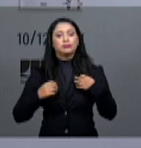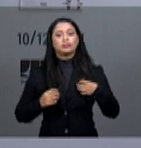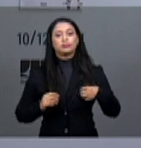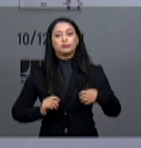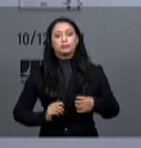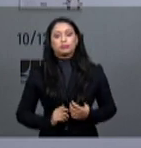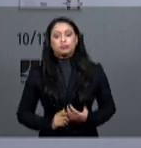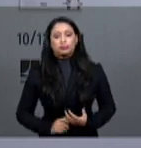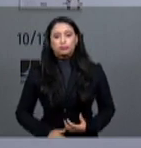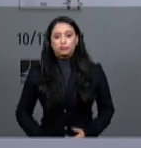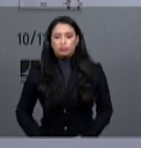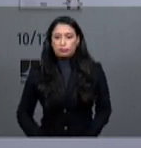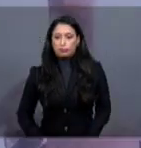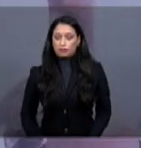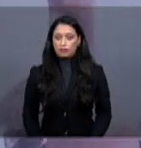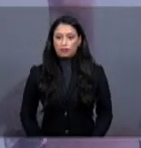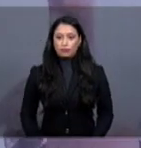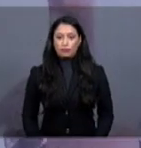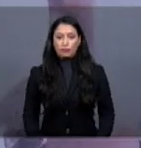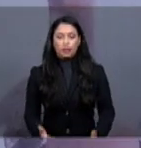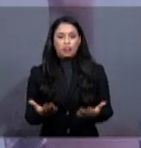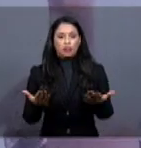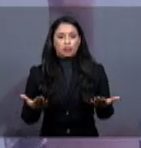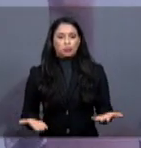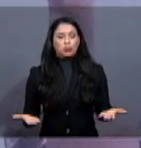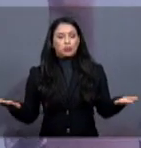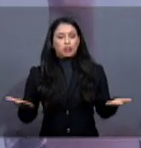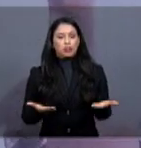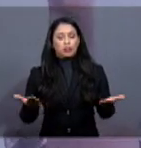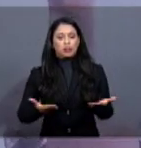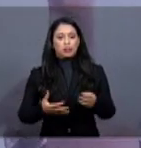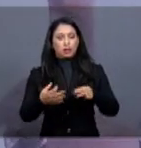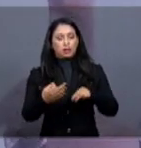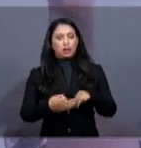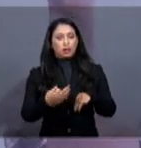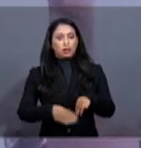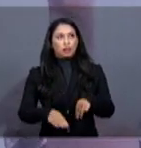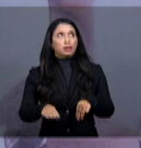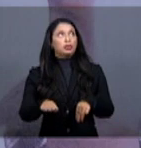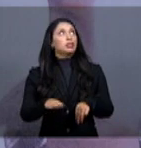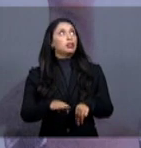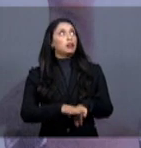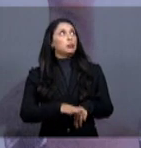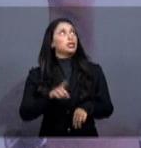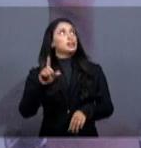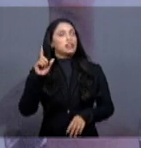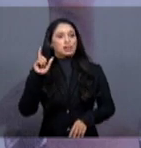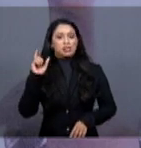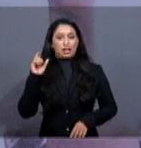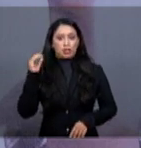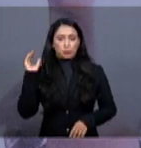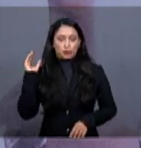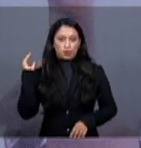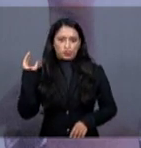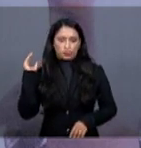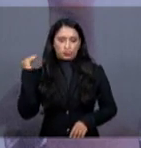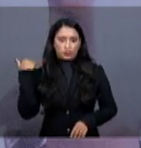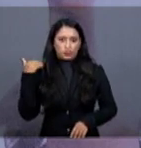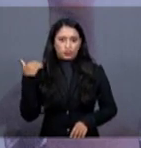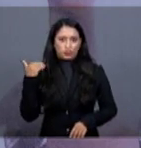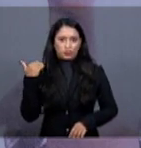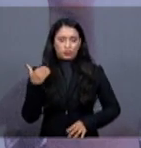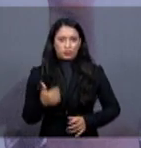é uma ministra Cármen Lúcia conduzir agora o primeiro painel do nosso seminário denominado preços ediza preços